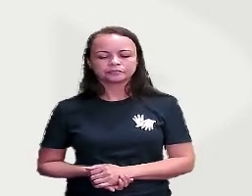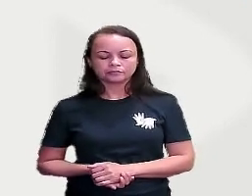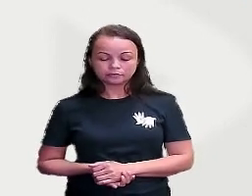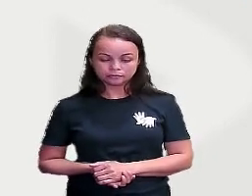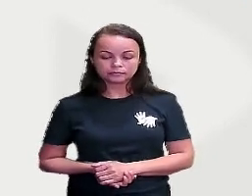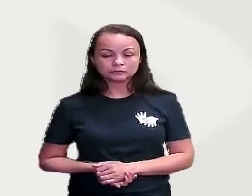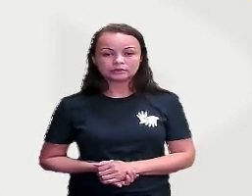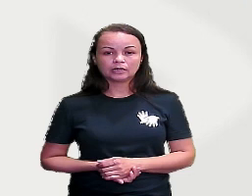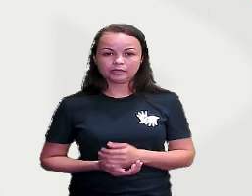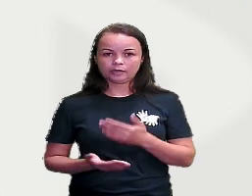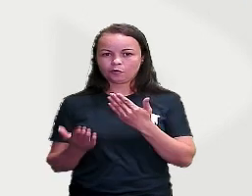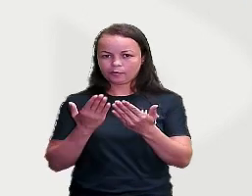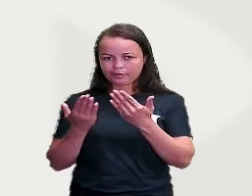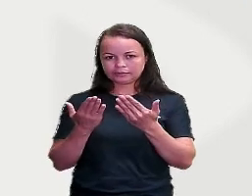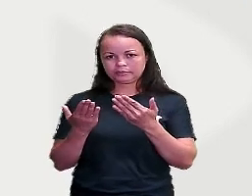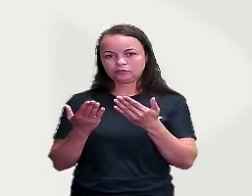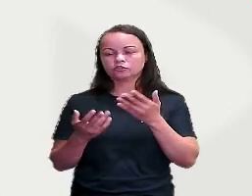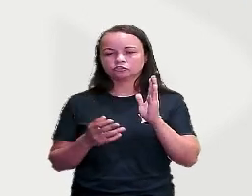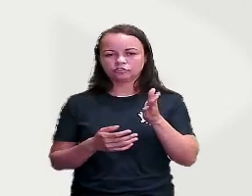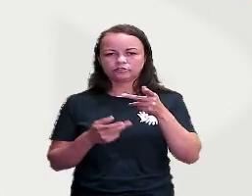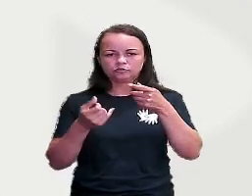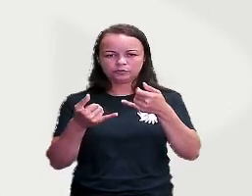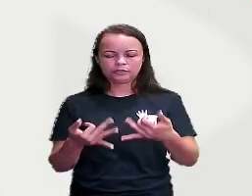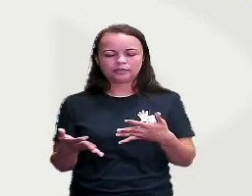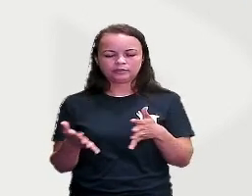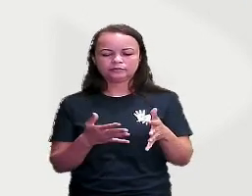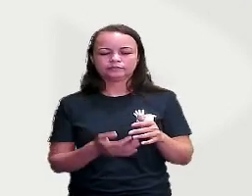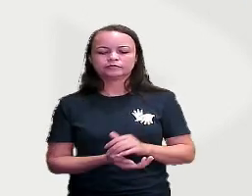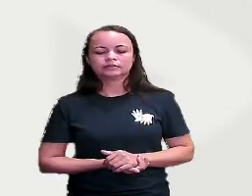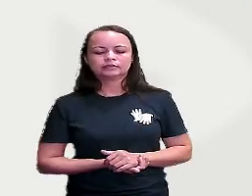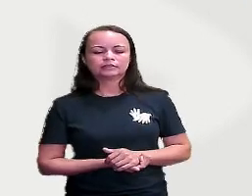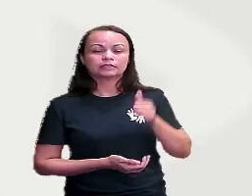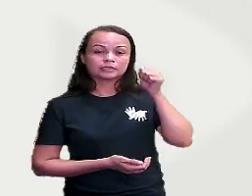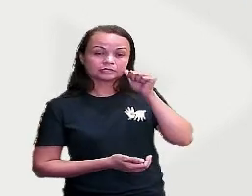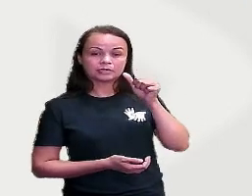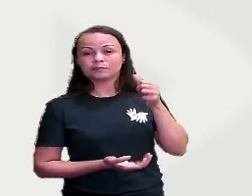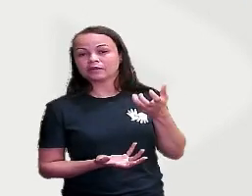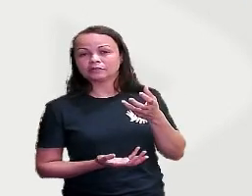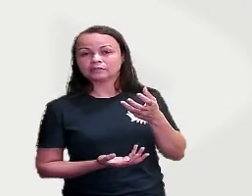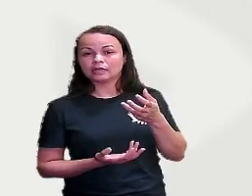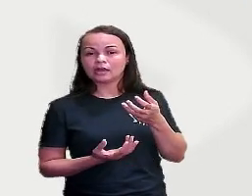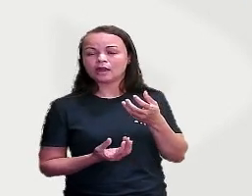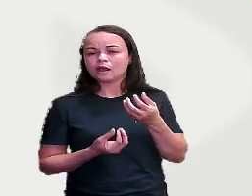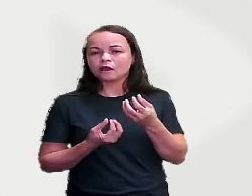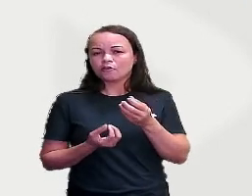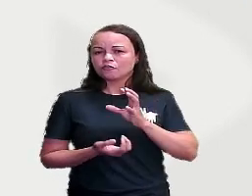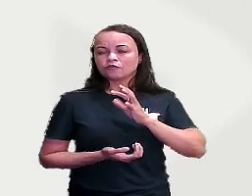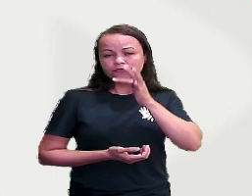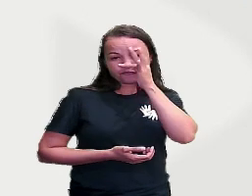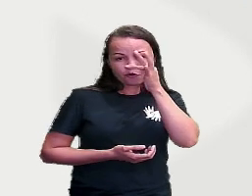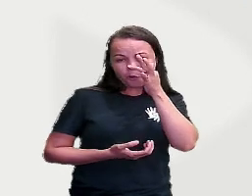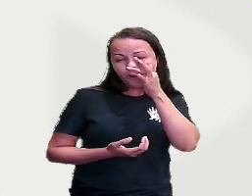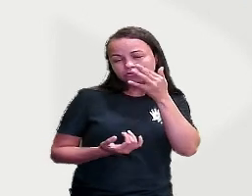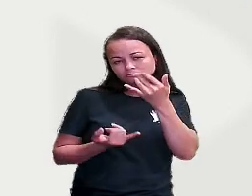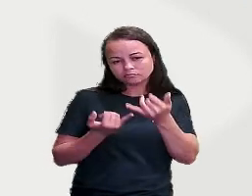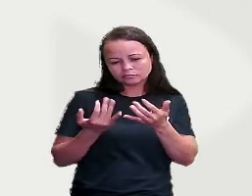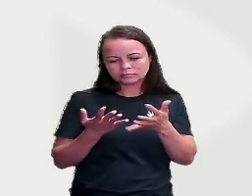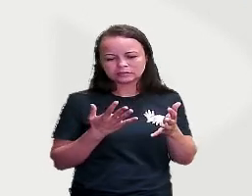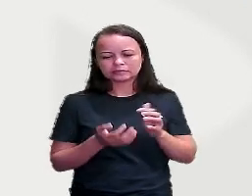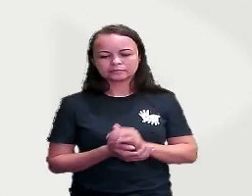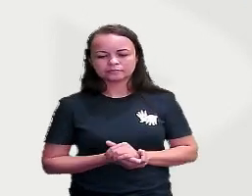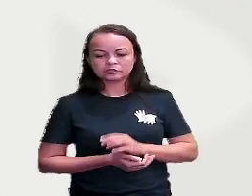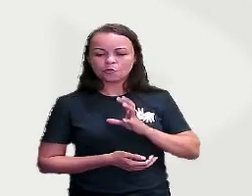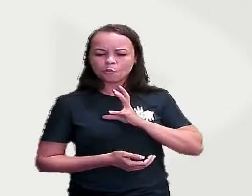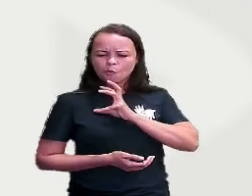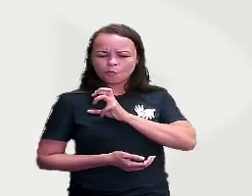Pronto. Aqui é a comparação que eu tinha falado. Então, Maria é como uma flor. O amor é como fogo. A vida vem em